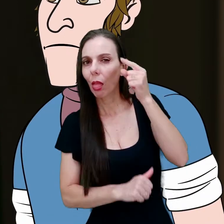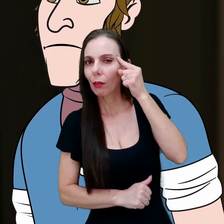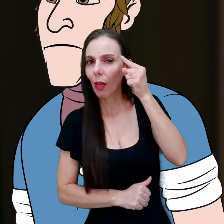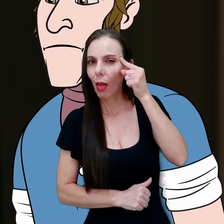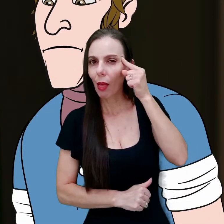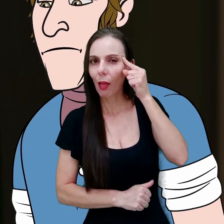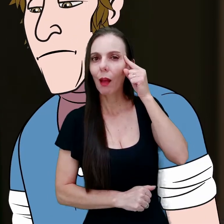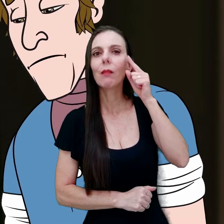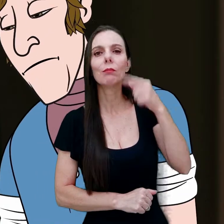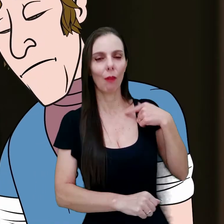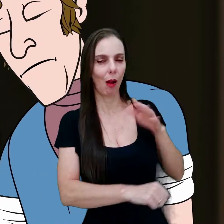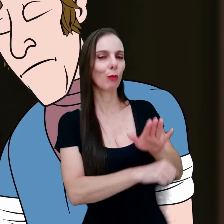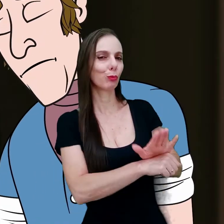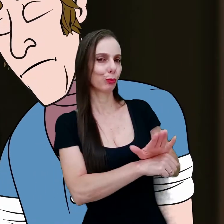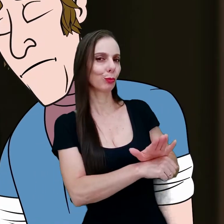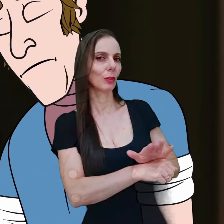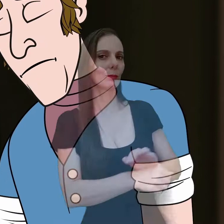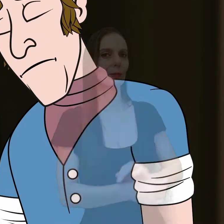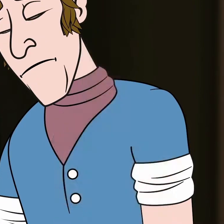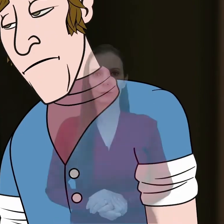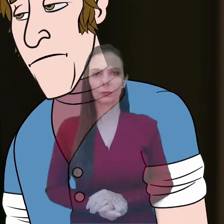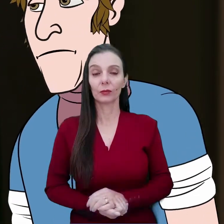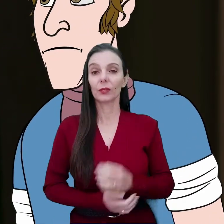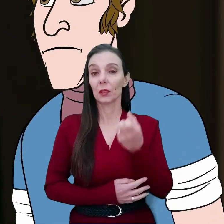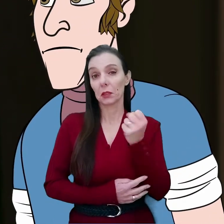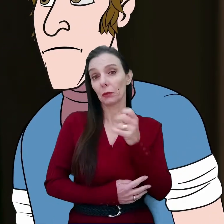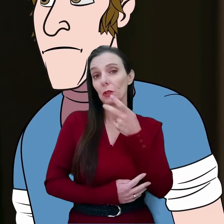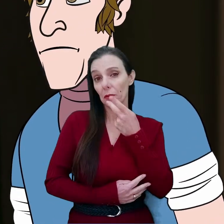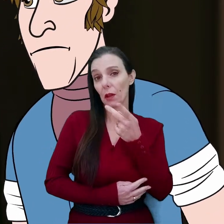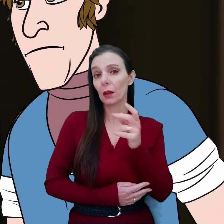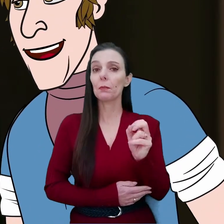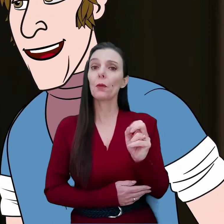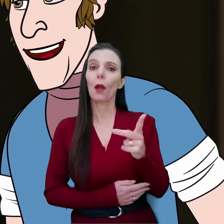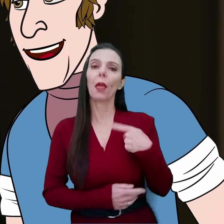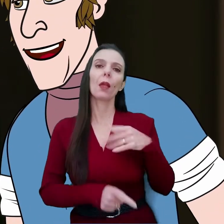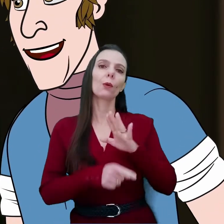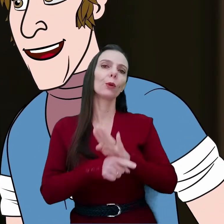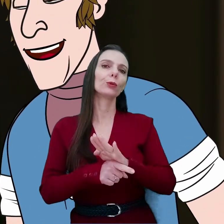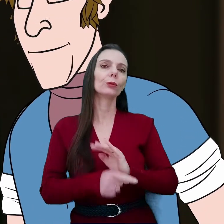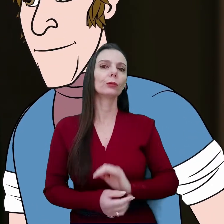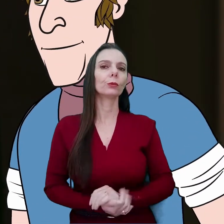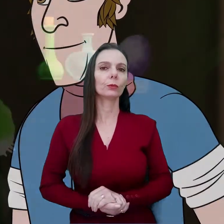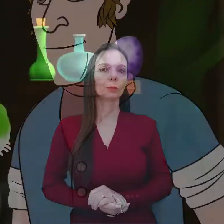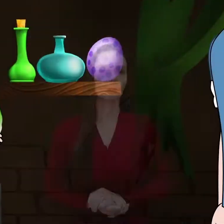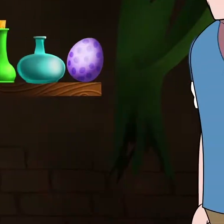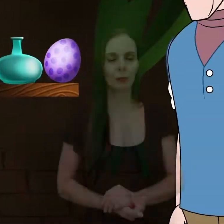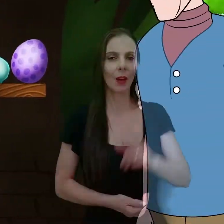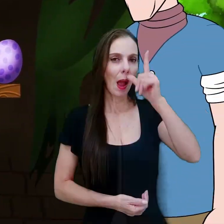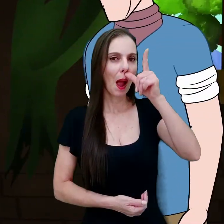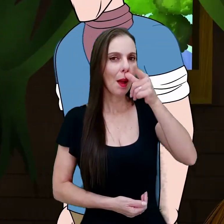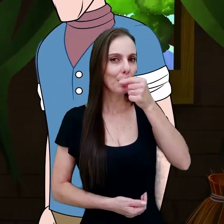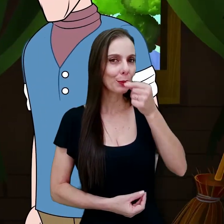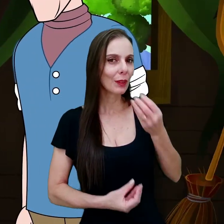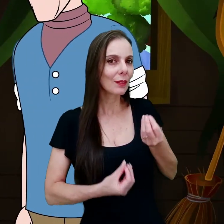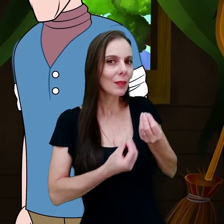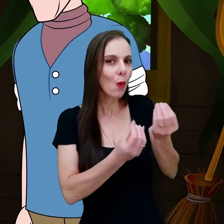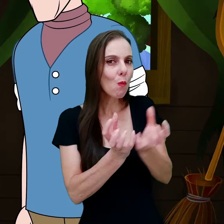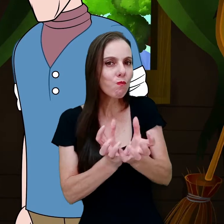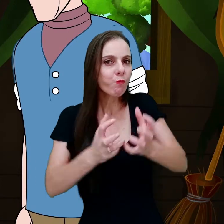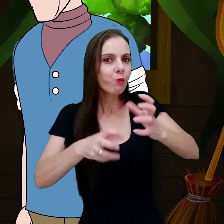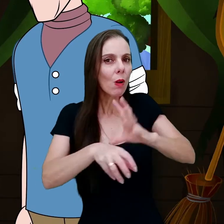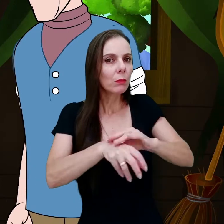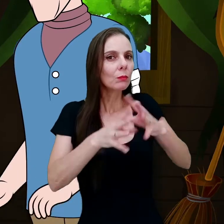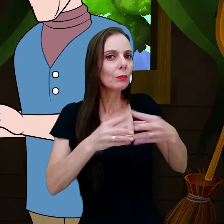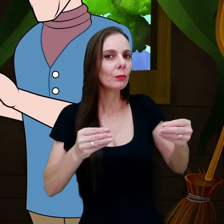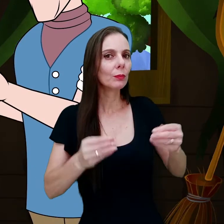e decidiu ajudá-lo. Se você diz isso, vou ajudá-lo. A bruxa deu a ele a erva